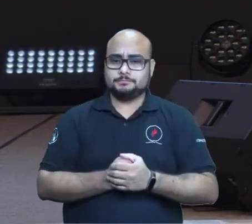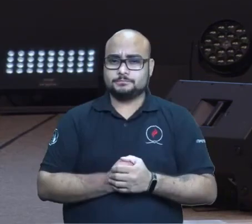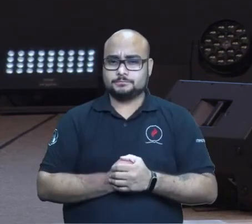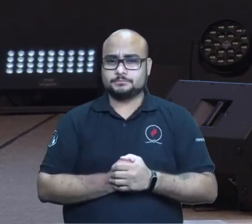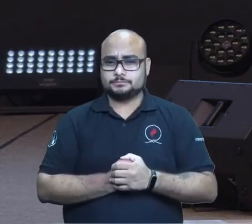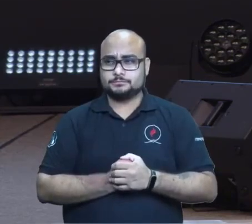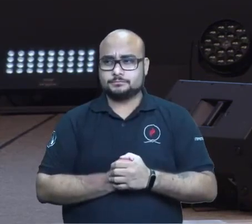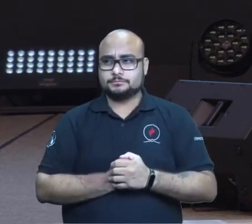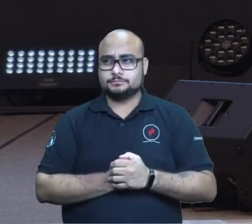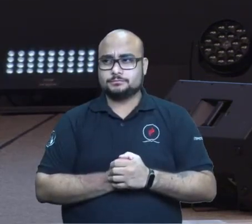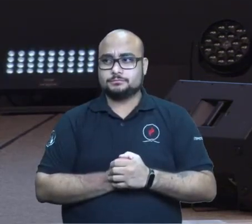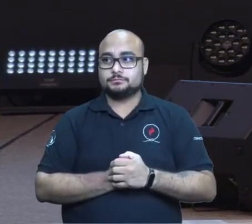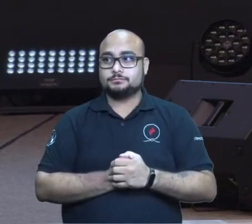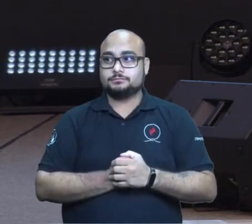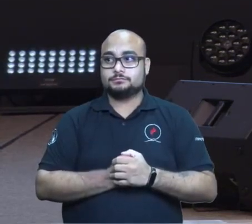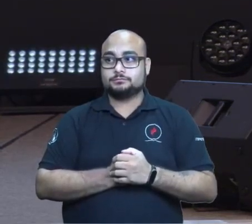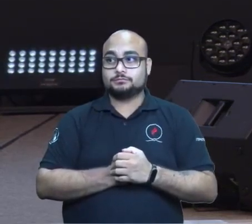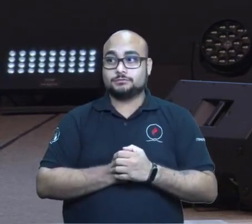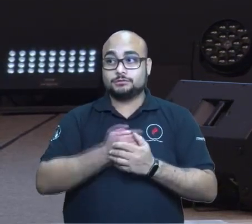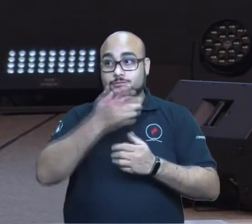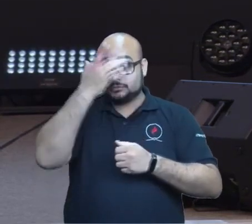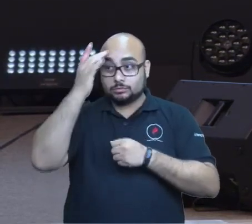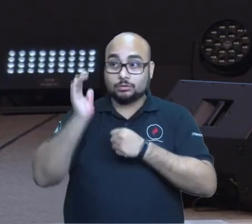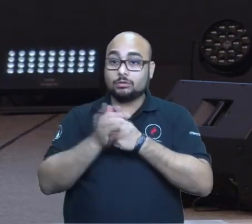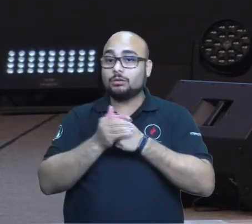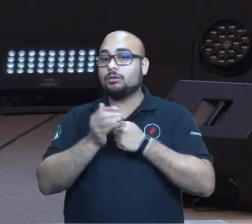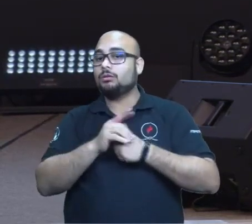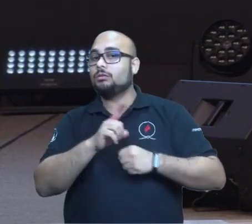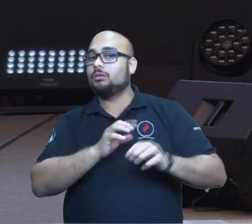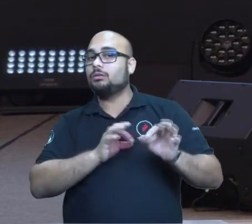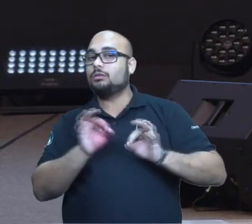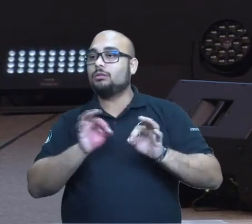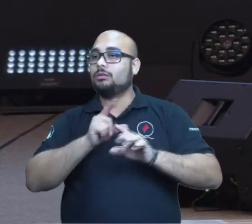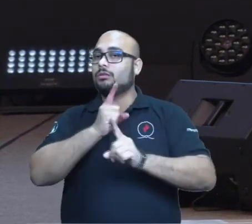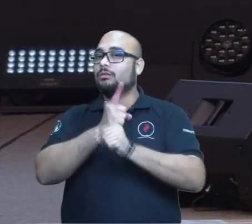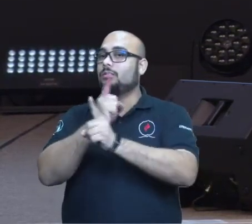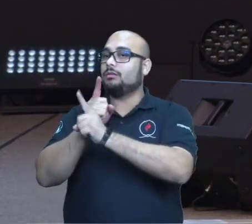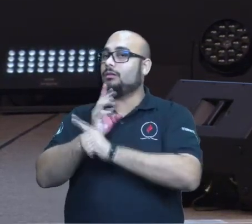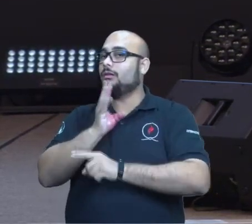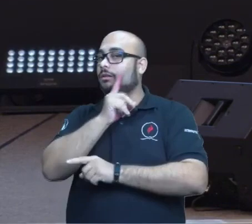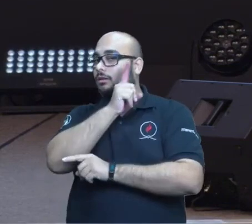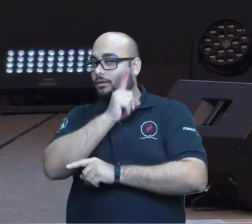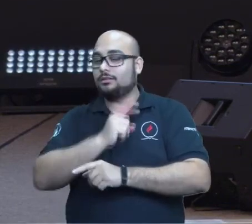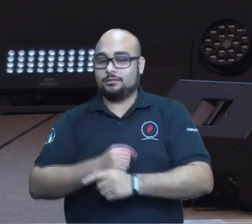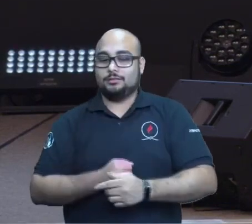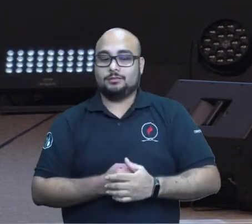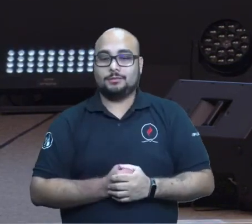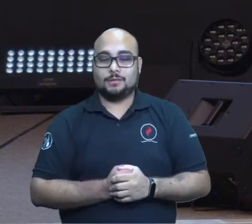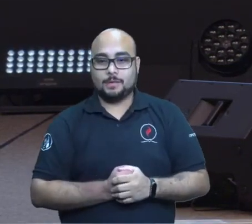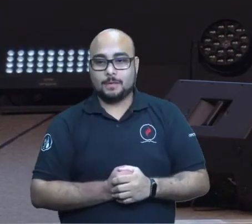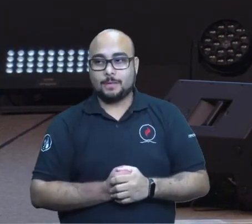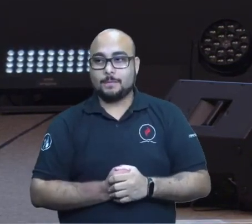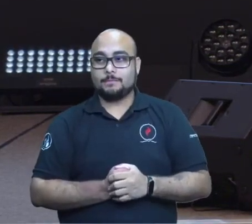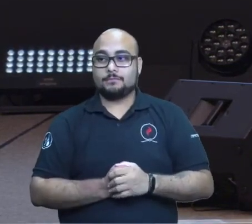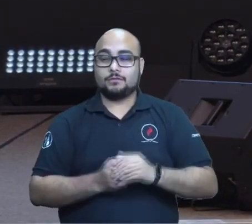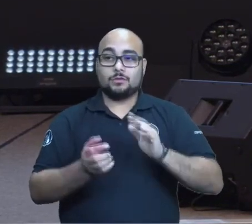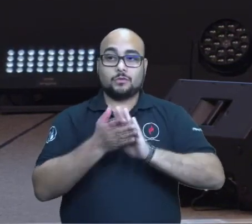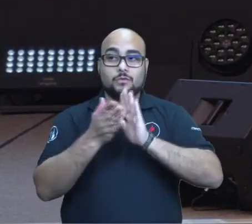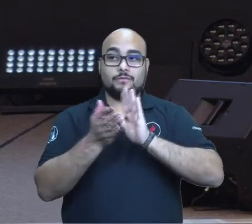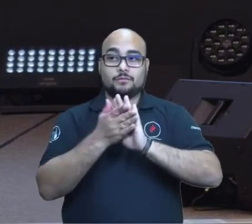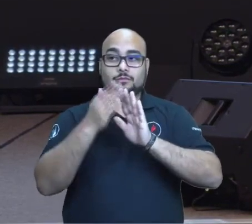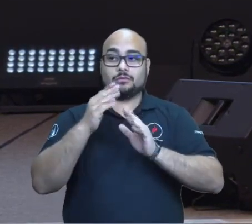que estão escondidos em algum lugar aí também seja louvado pela vida dos homens de Deus aqui